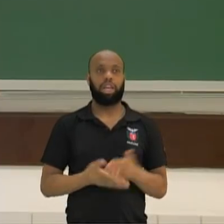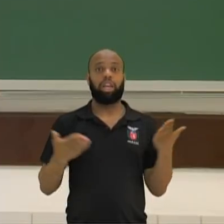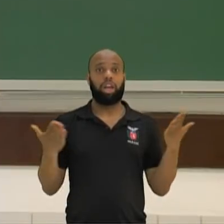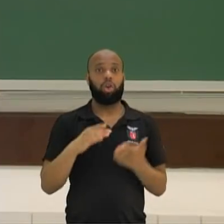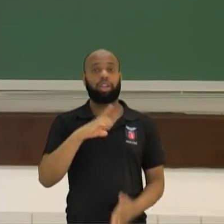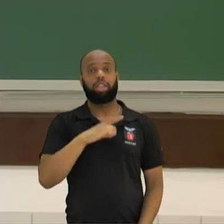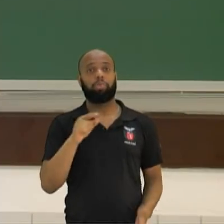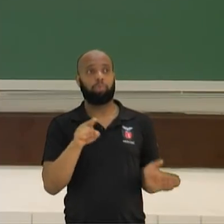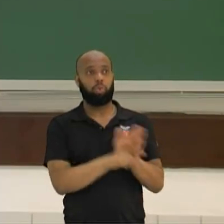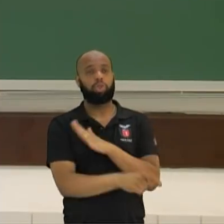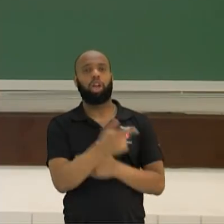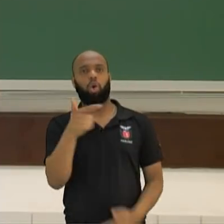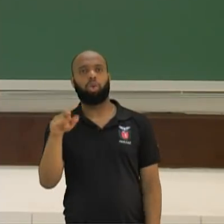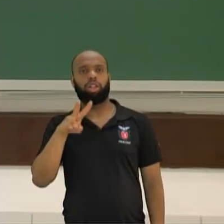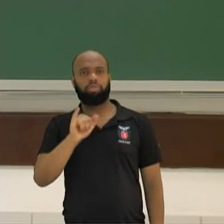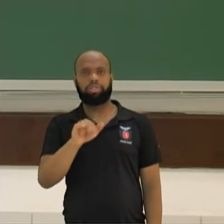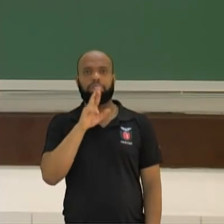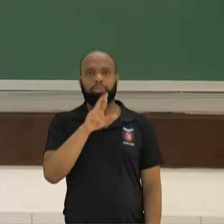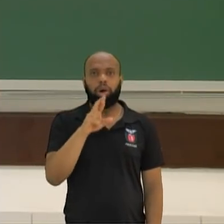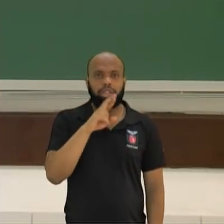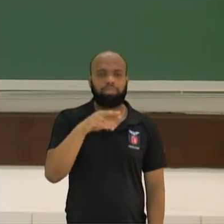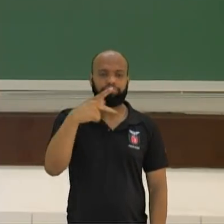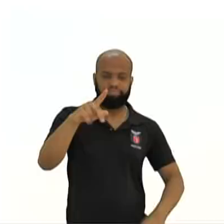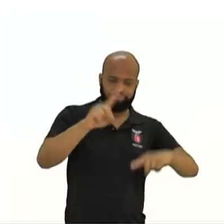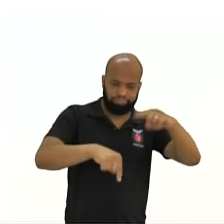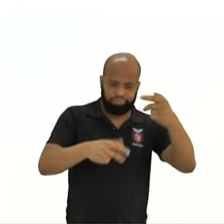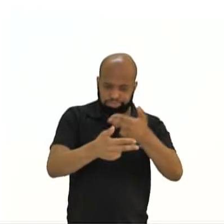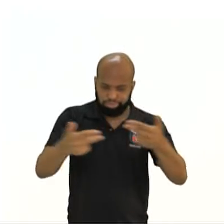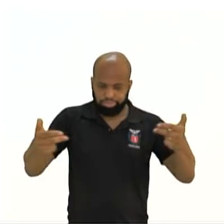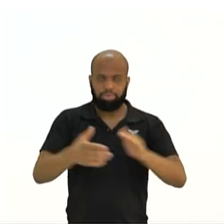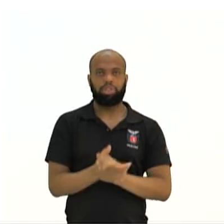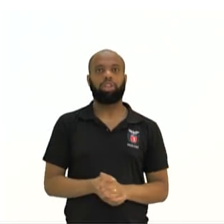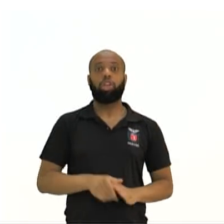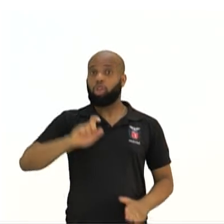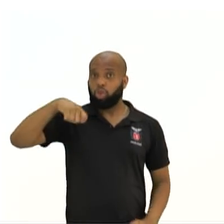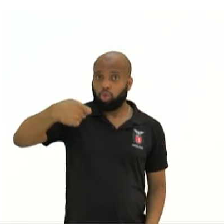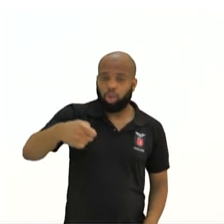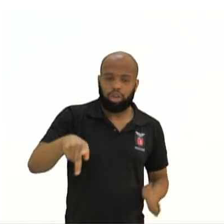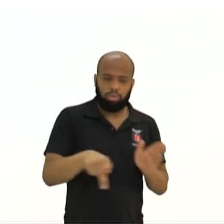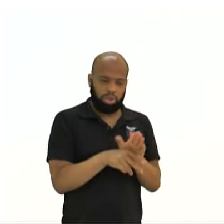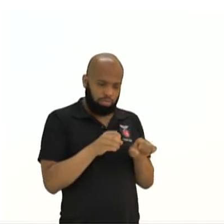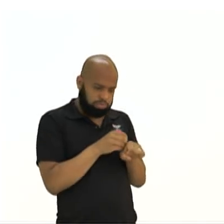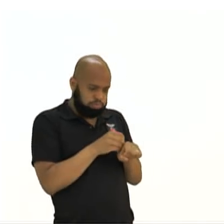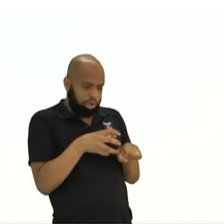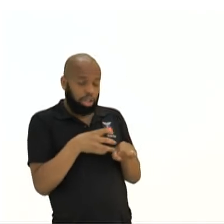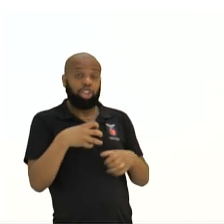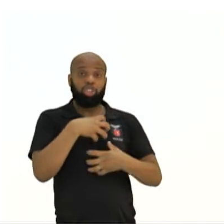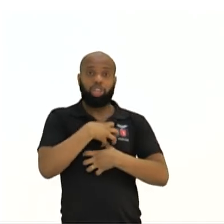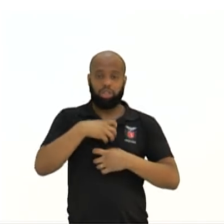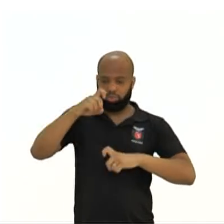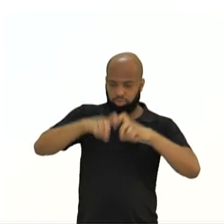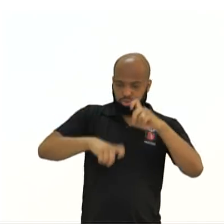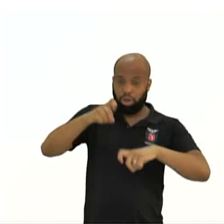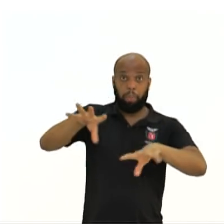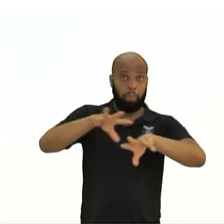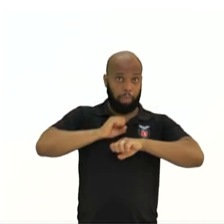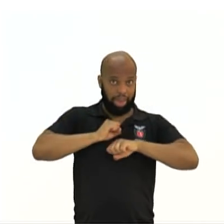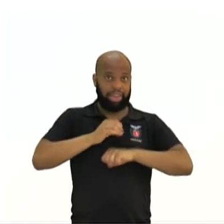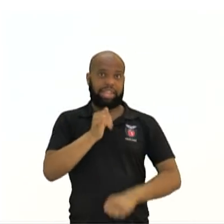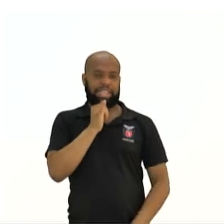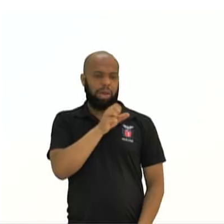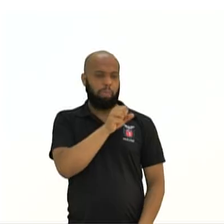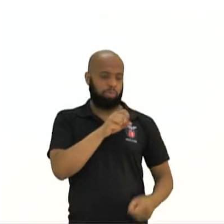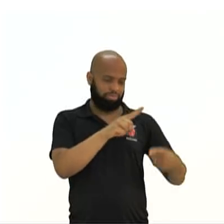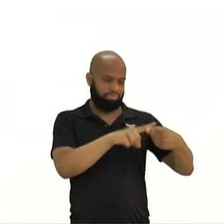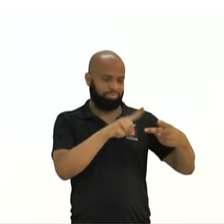Mais uma questão para você responder aí no seu material. Olha só, sobre as infecções sexualmente transmissíveis, como a